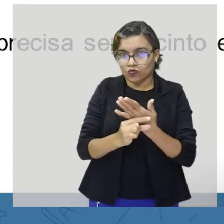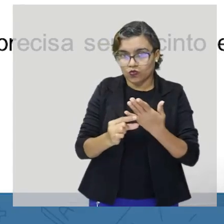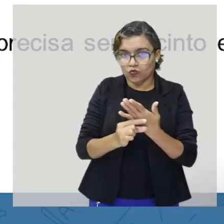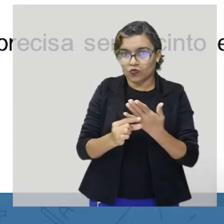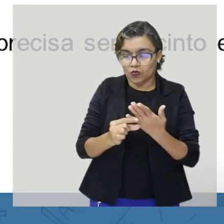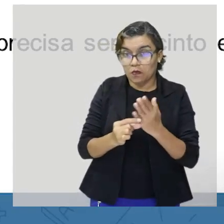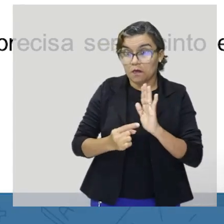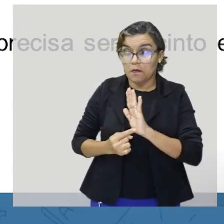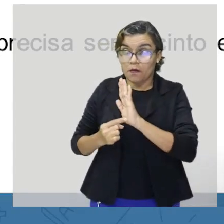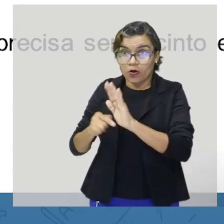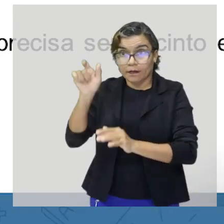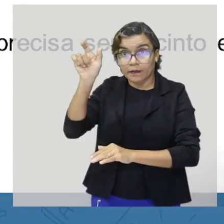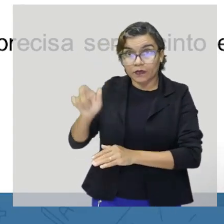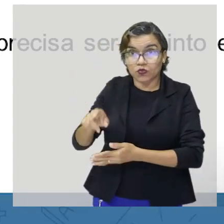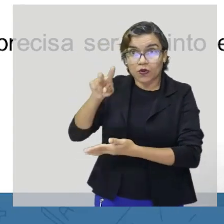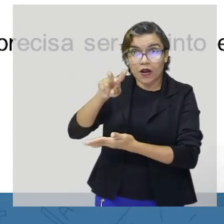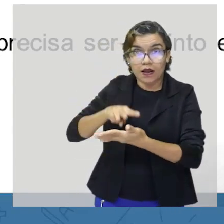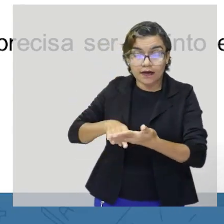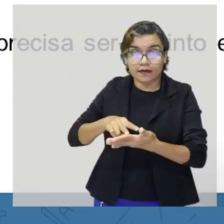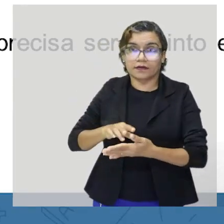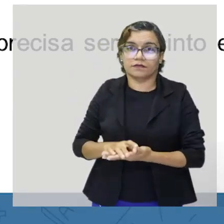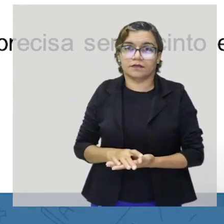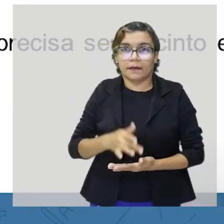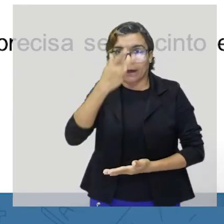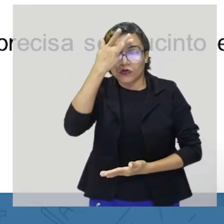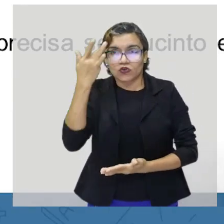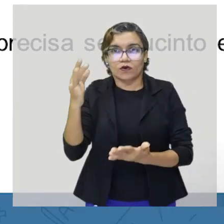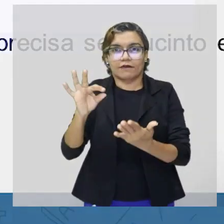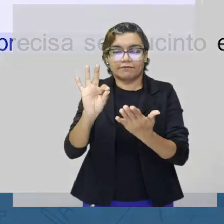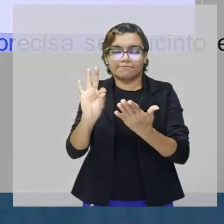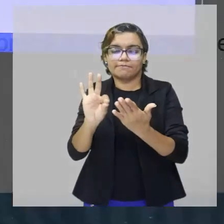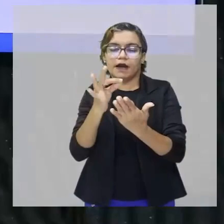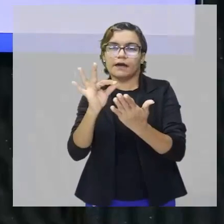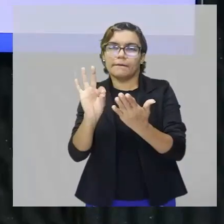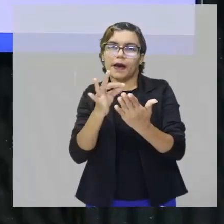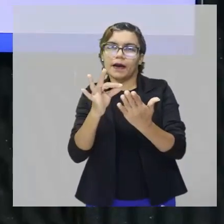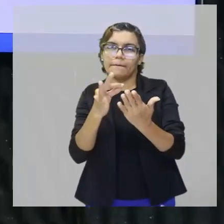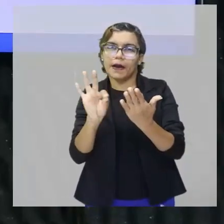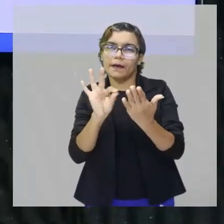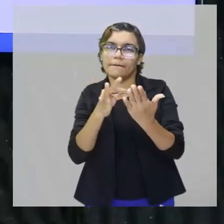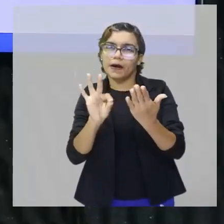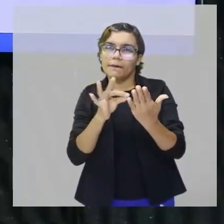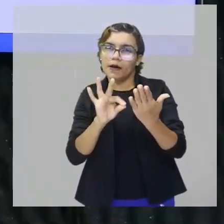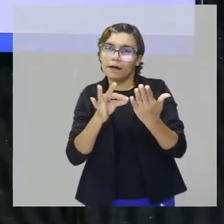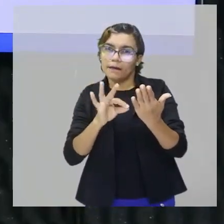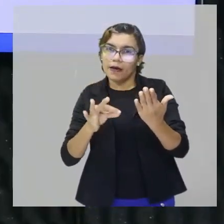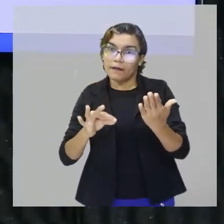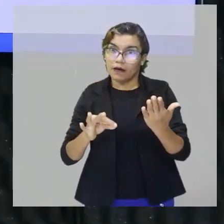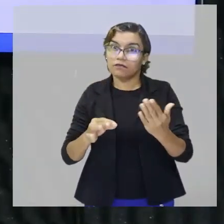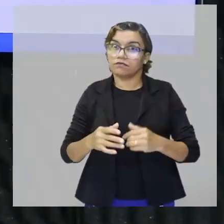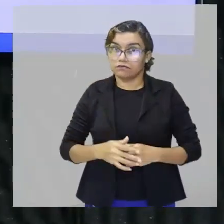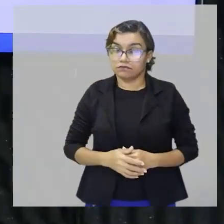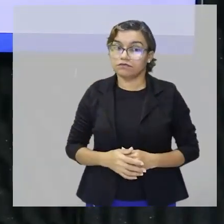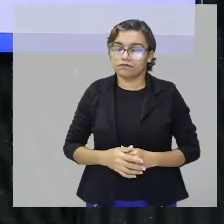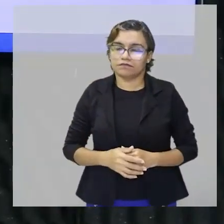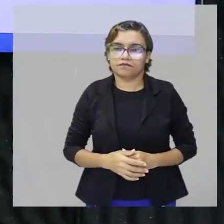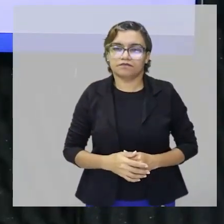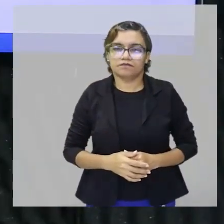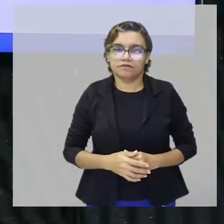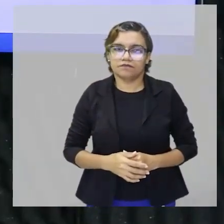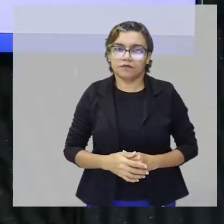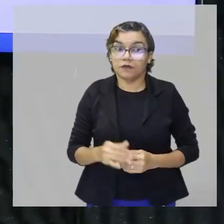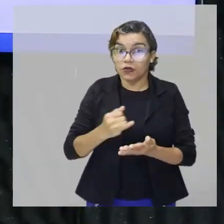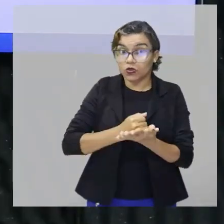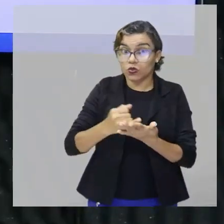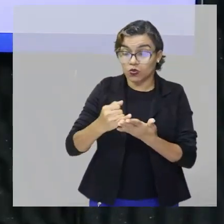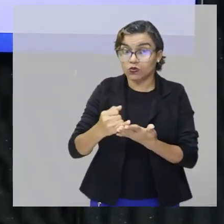os corretores da prova, para o assunto que está sendo abordado, o assunto que foi colocado pela banca examinadora. É na